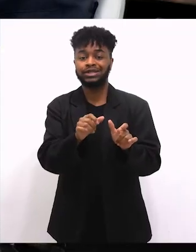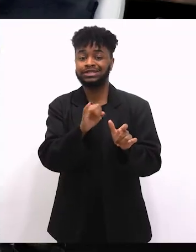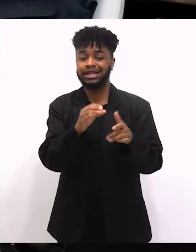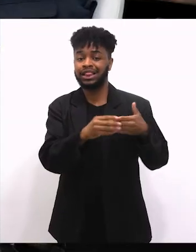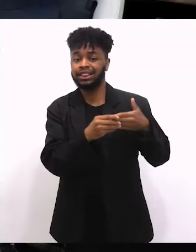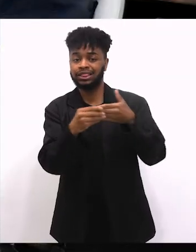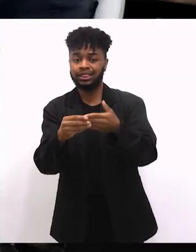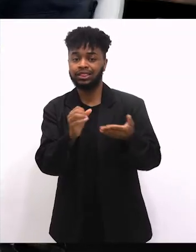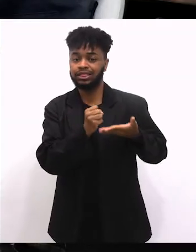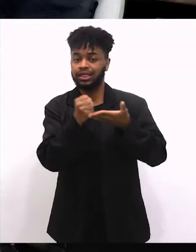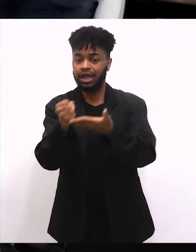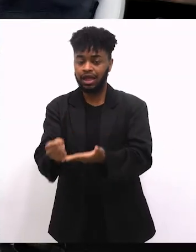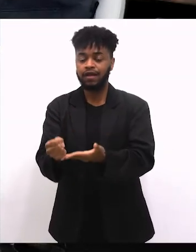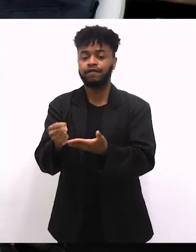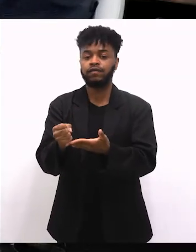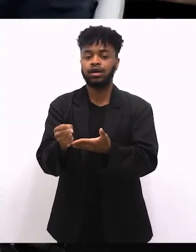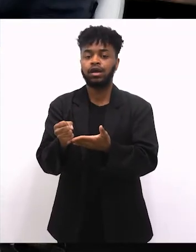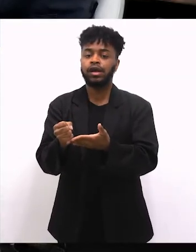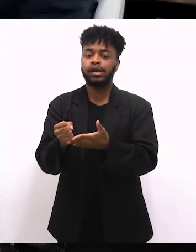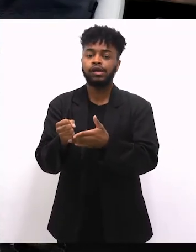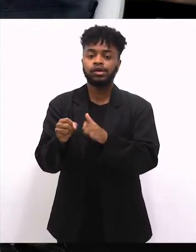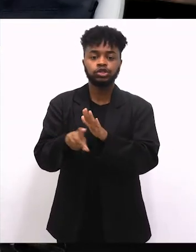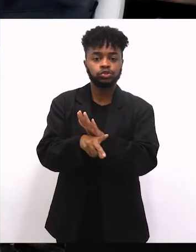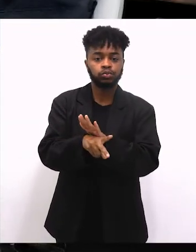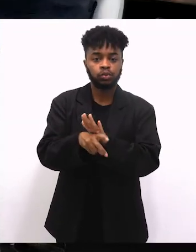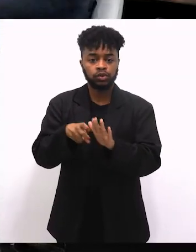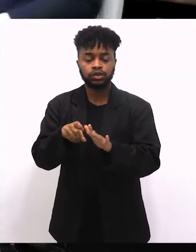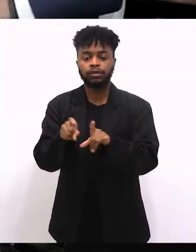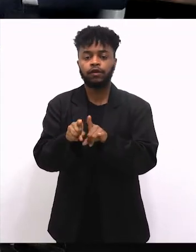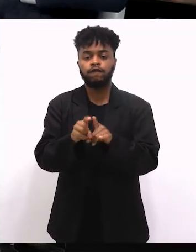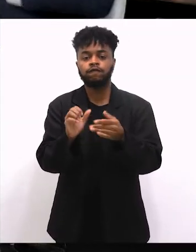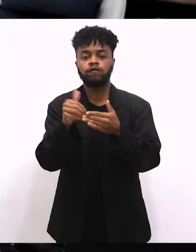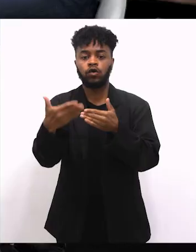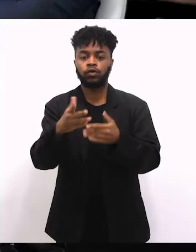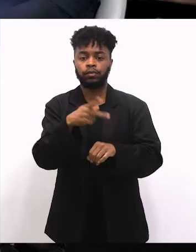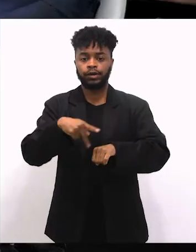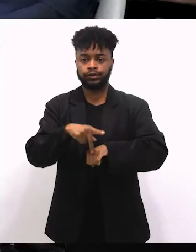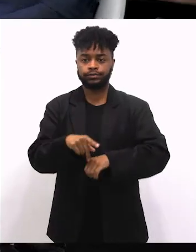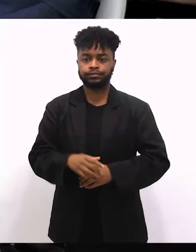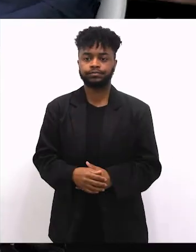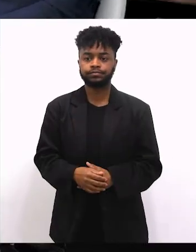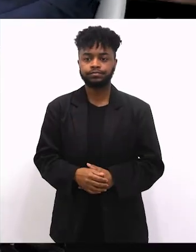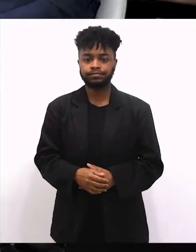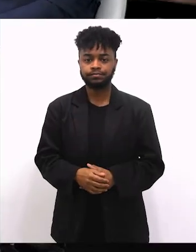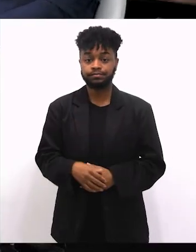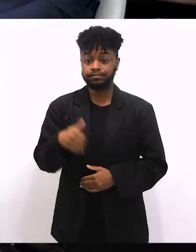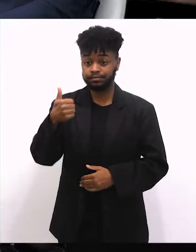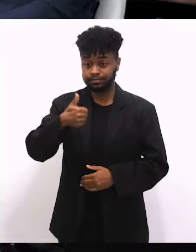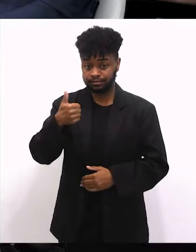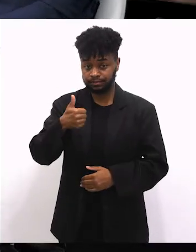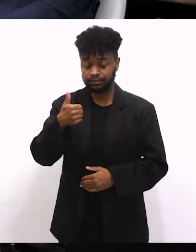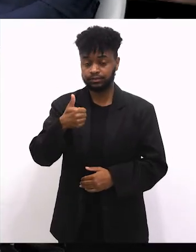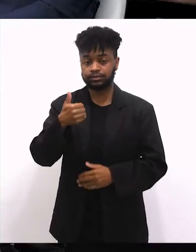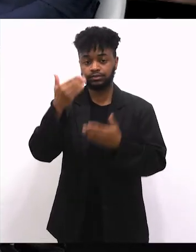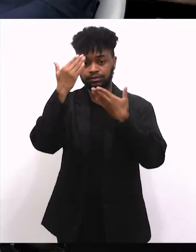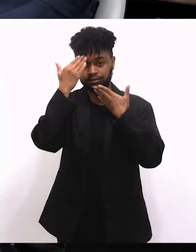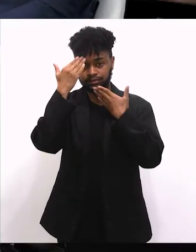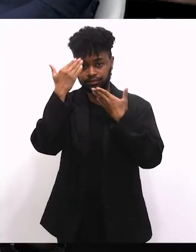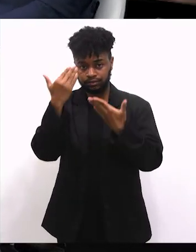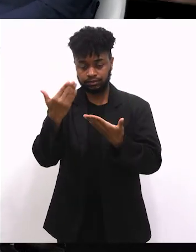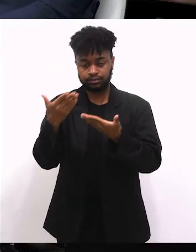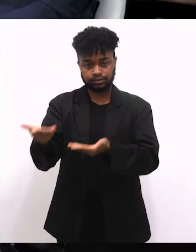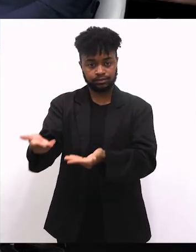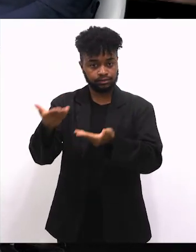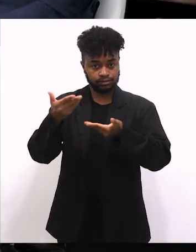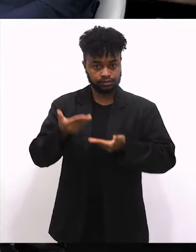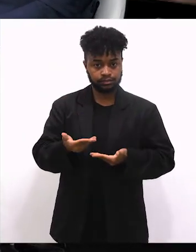são levadas para uma situação de exploração, inclusive internacionalmente? Primeiramente,